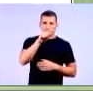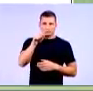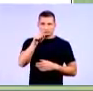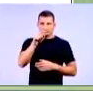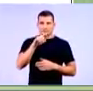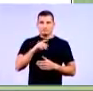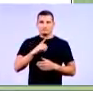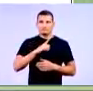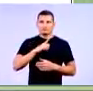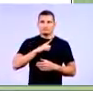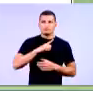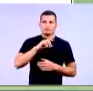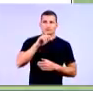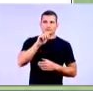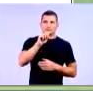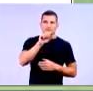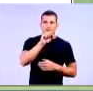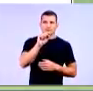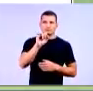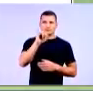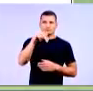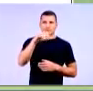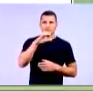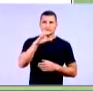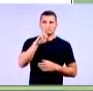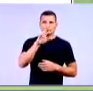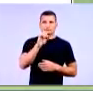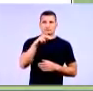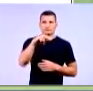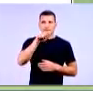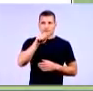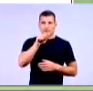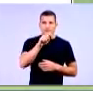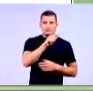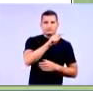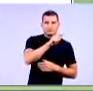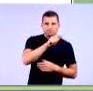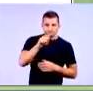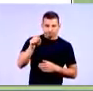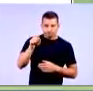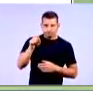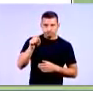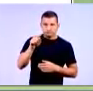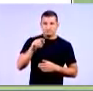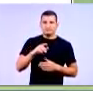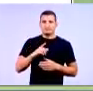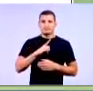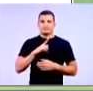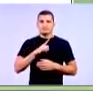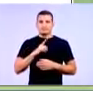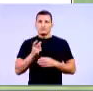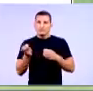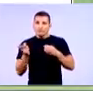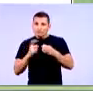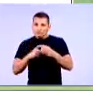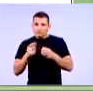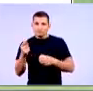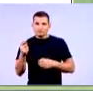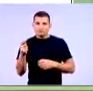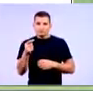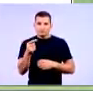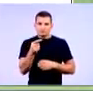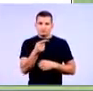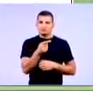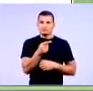assíncrona e a mensagem de retorno. Então até aqui temos aqui os três tipos de mensagem. A